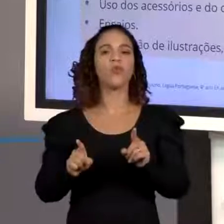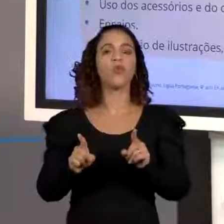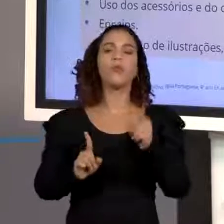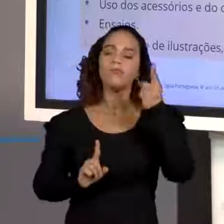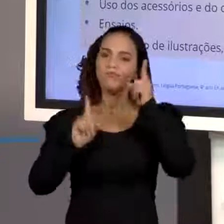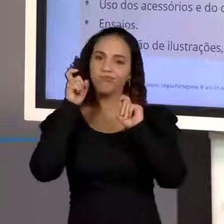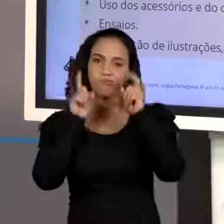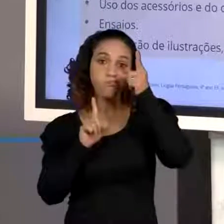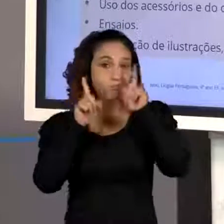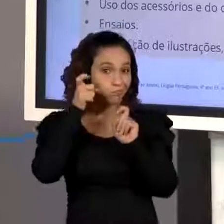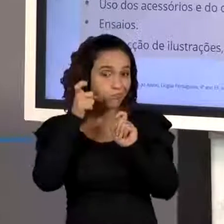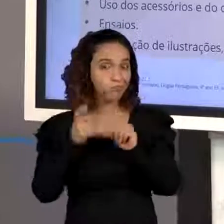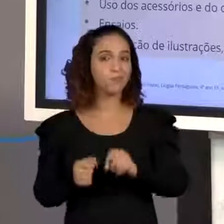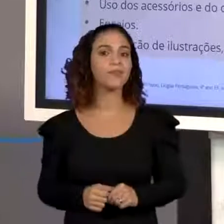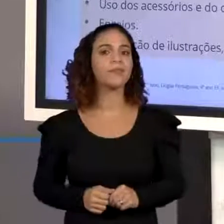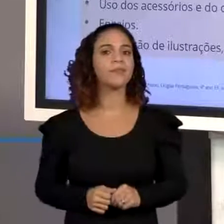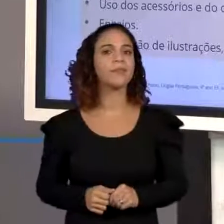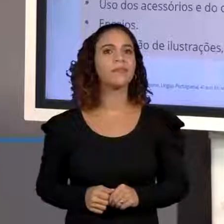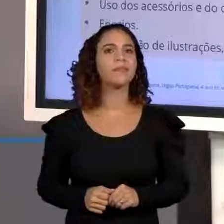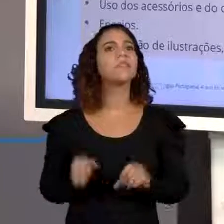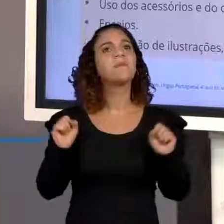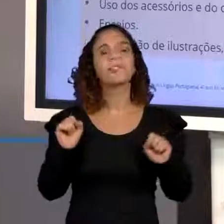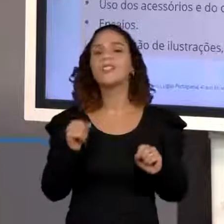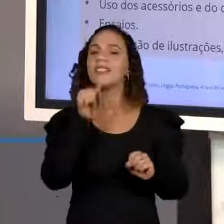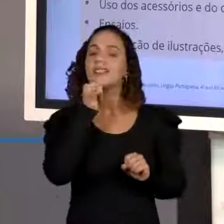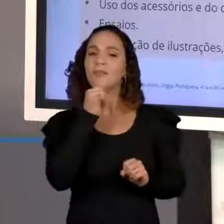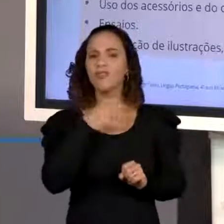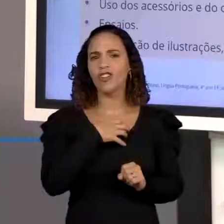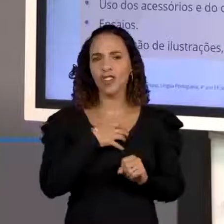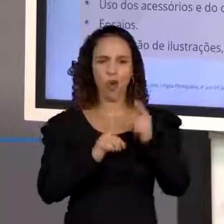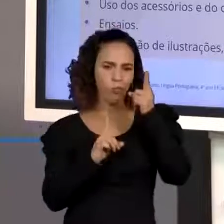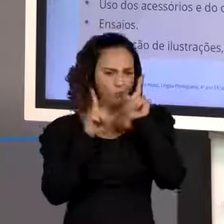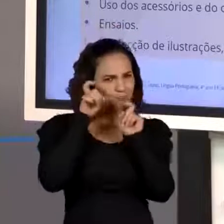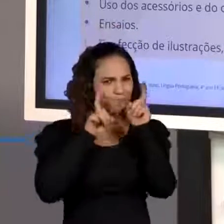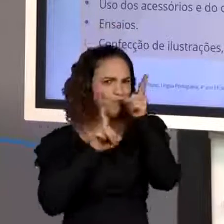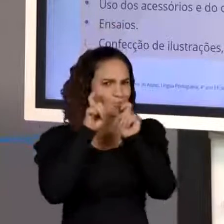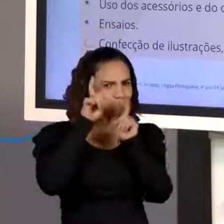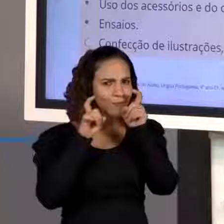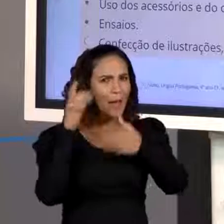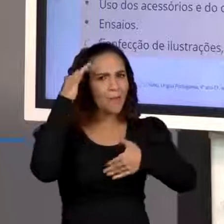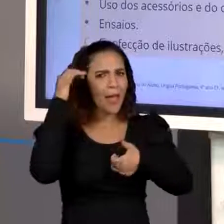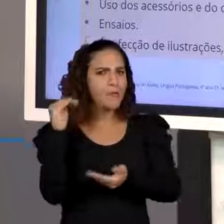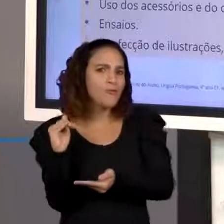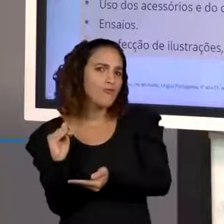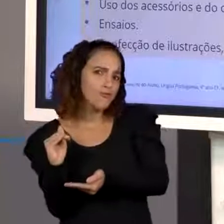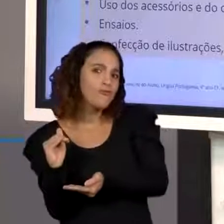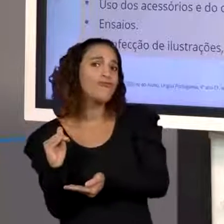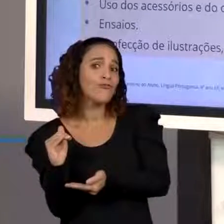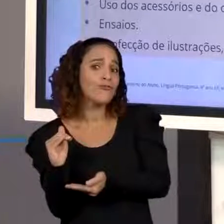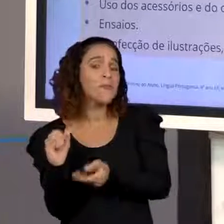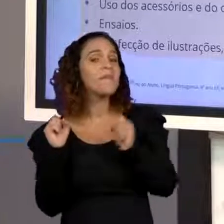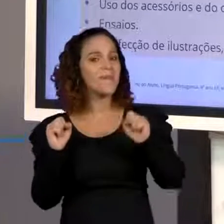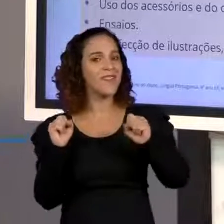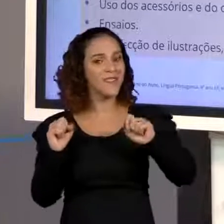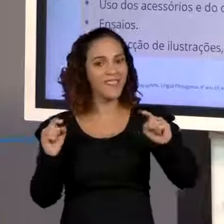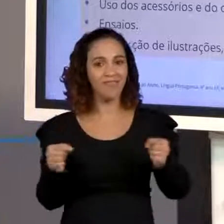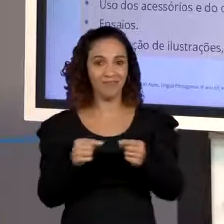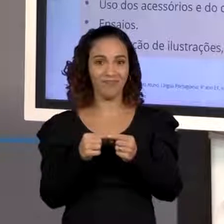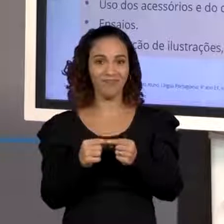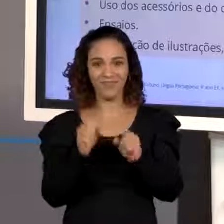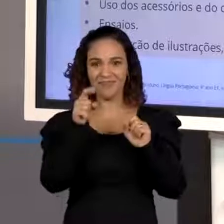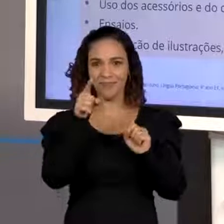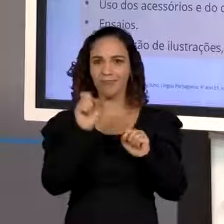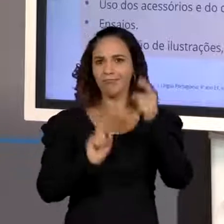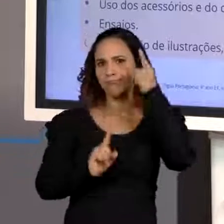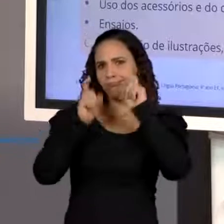um macaquinho. Eu posso usar uma voz diferente, fazer uma entonação. Posso brincar também. Tenho certeza que vocês já brincaram bastante